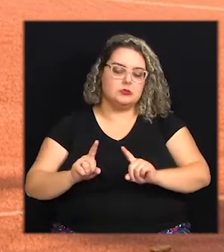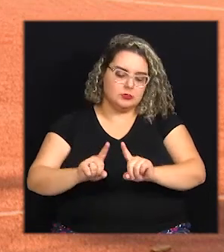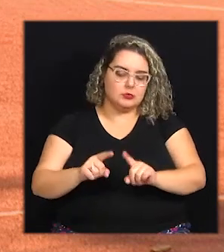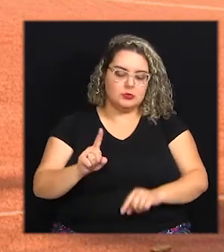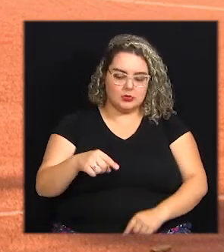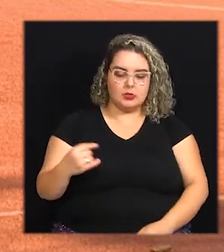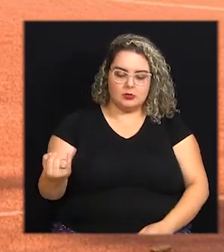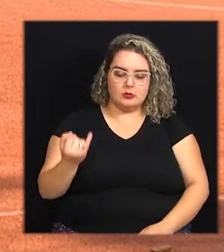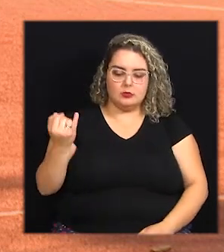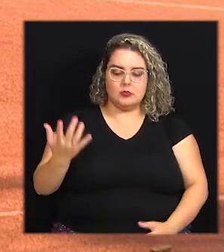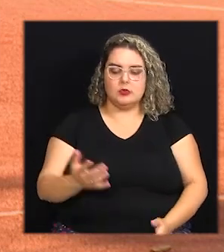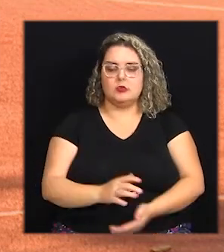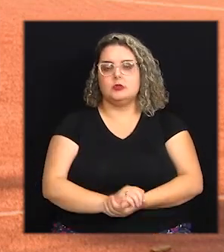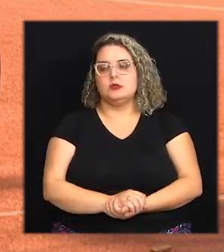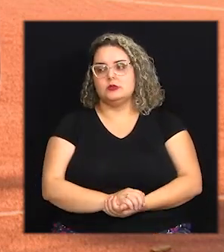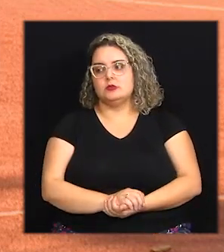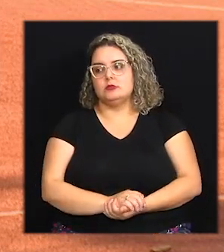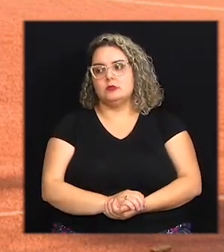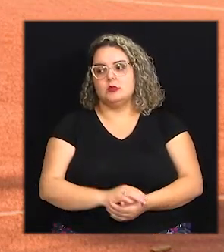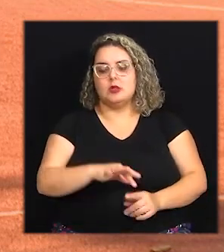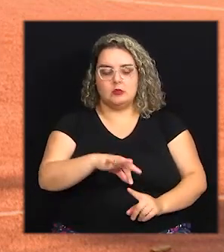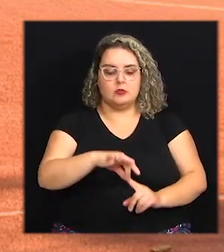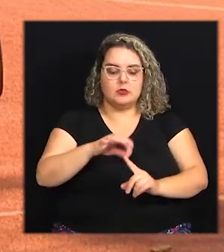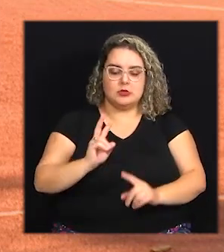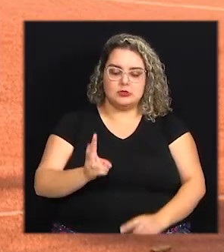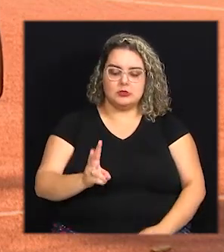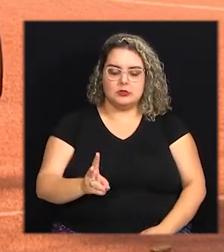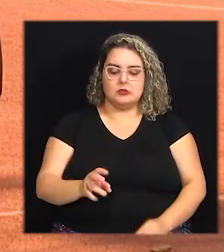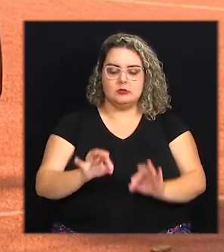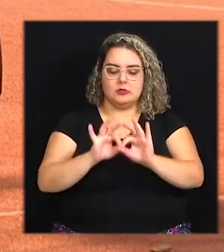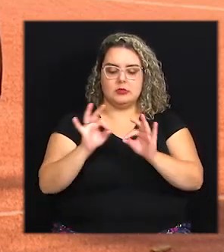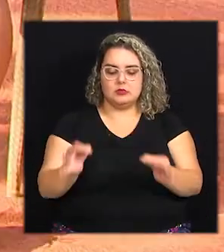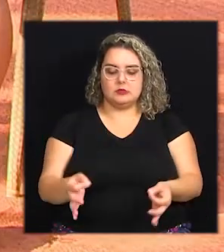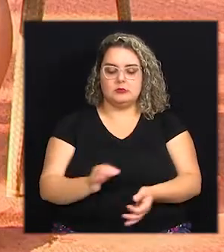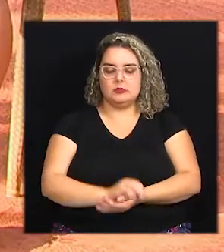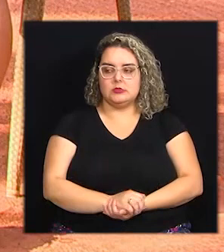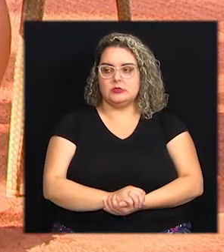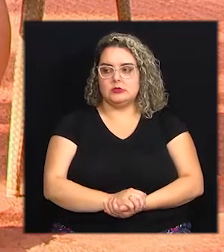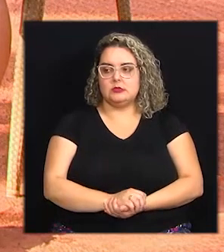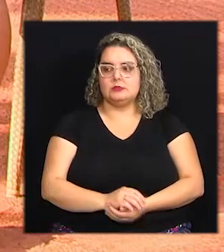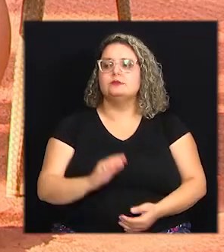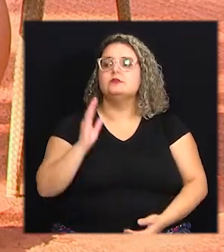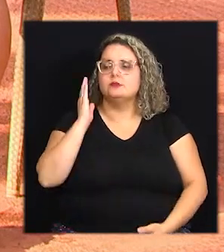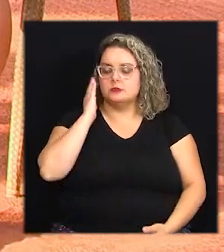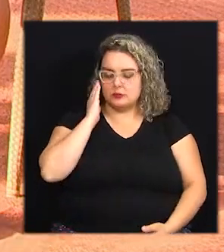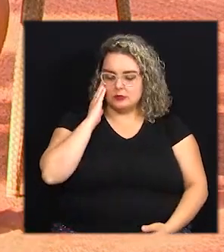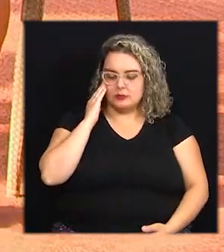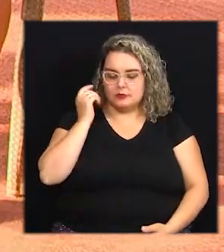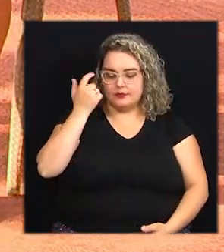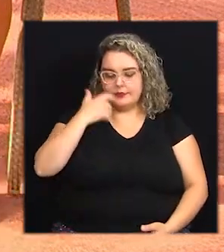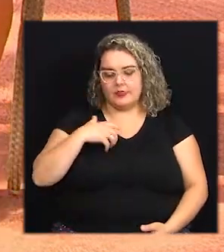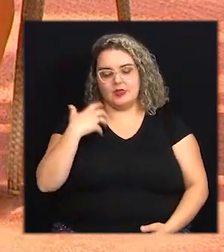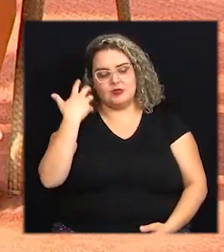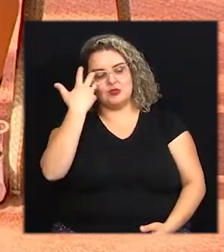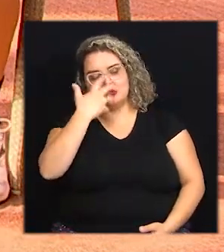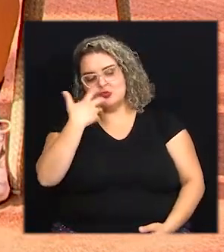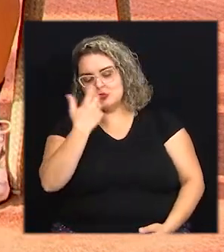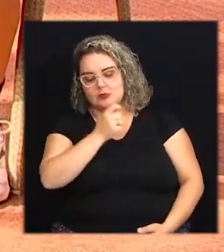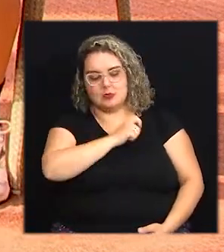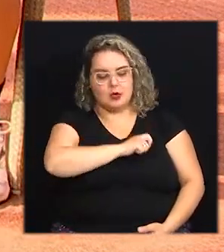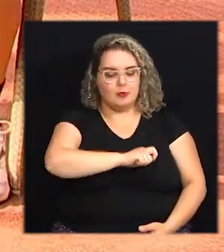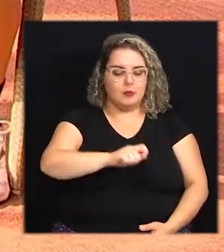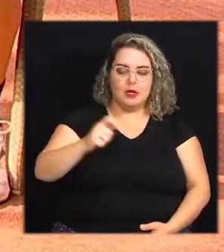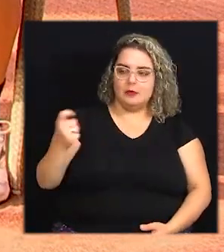porque é importante tudo, mas minha prioridade sempre é simples, sabe? Ô, Matheus, eu sou um apaixonado